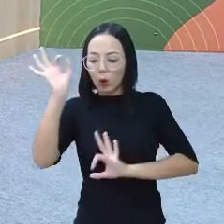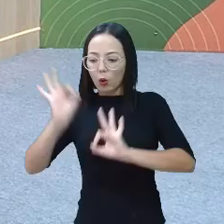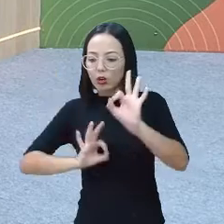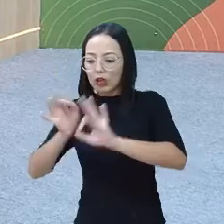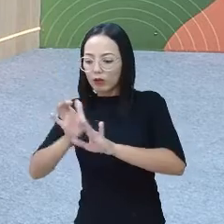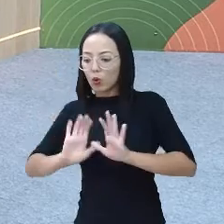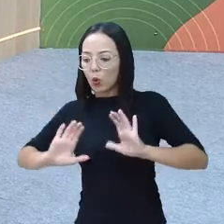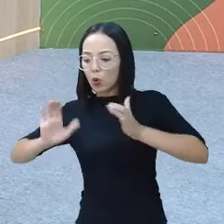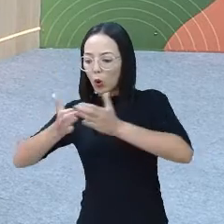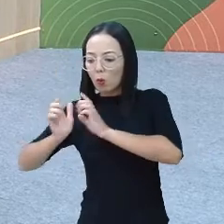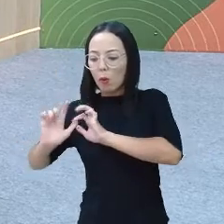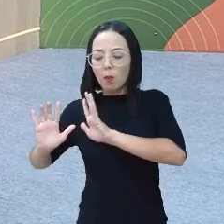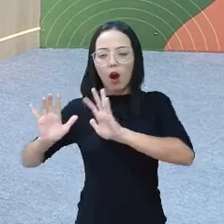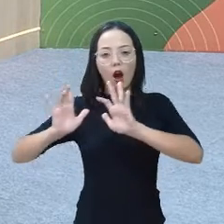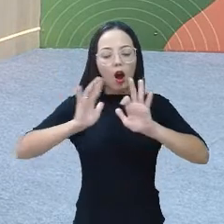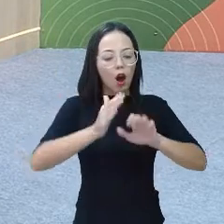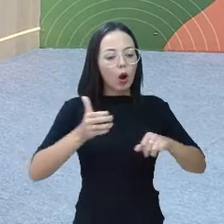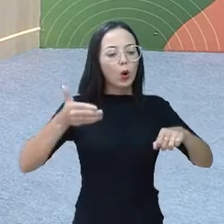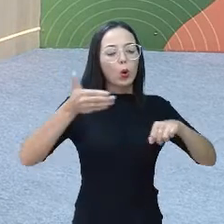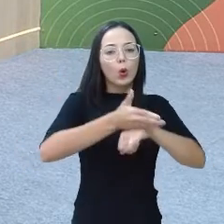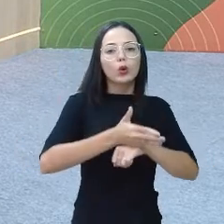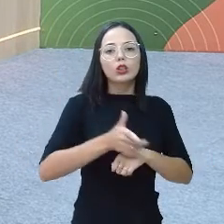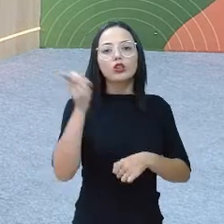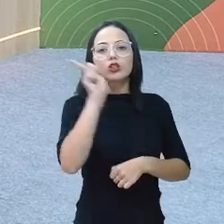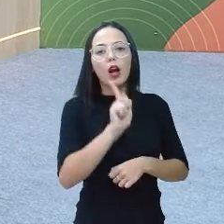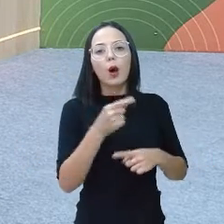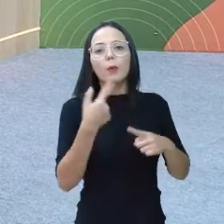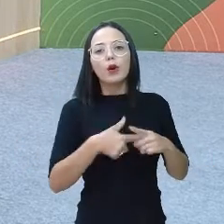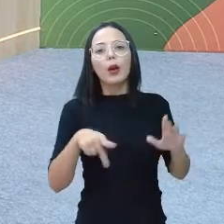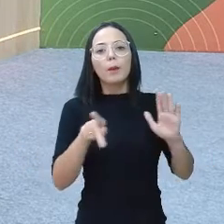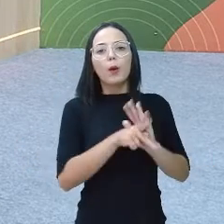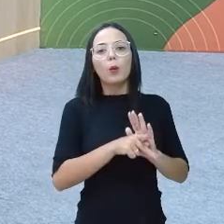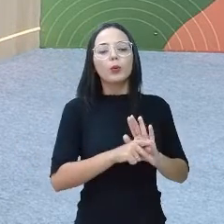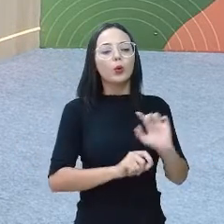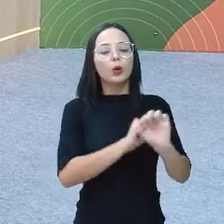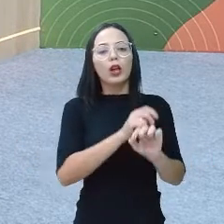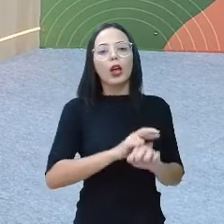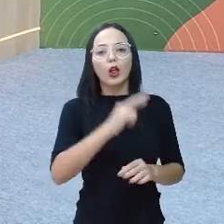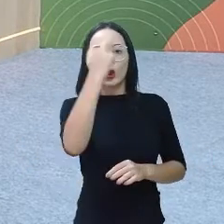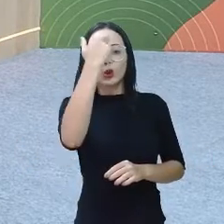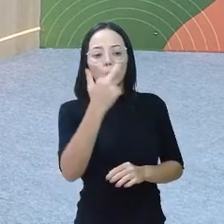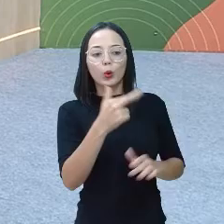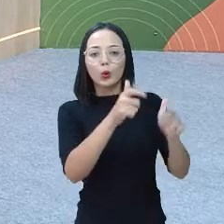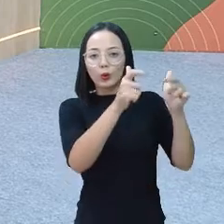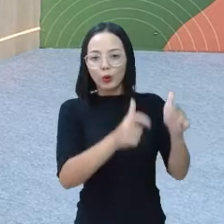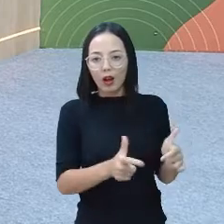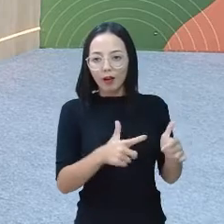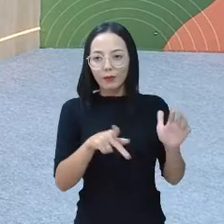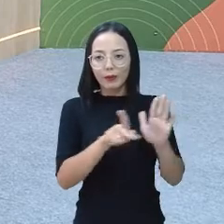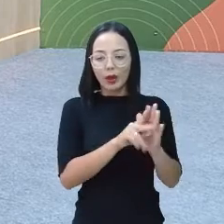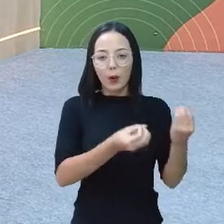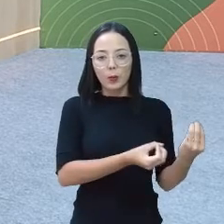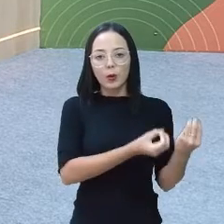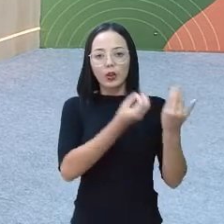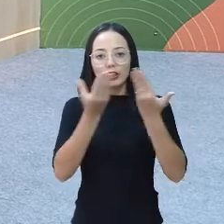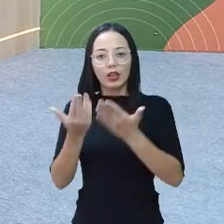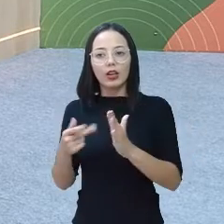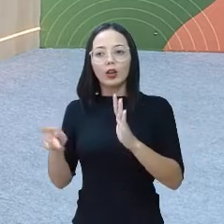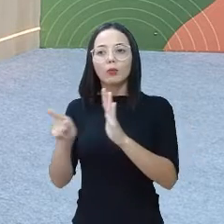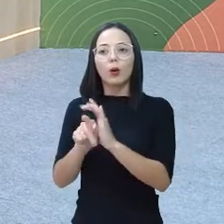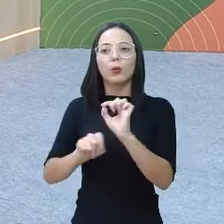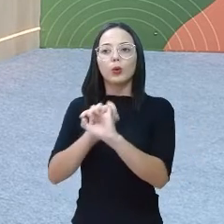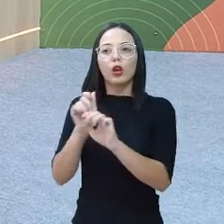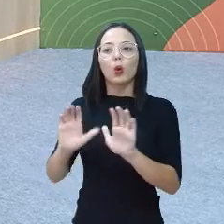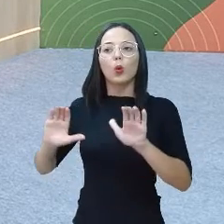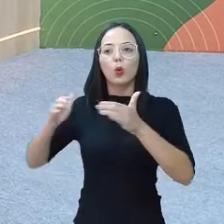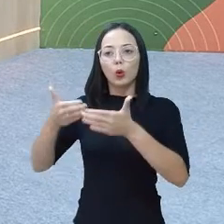exército, ia para conquistar aquilo ali, porque conquistando ele ficaria com aquela terra. Então, eram lotes que eram entregues, né, aos adelantados,